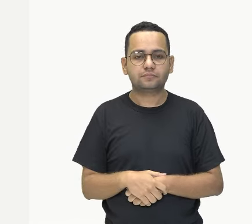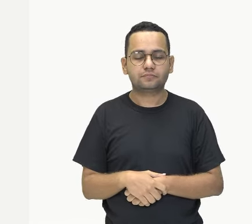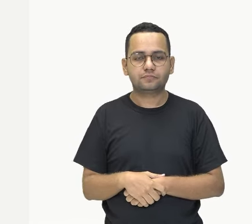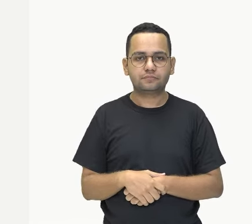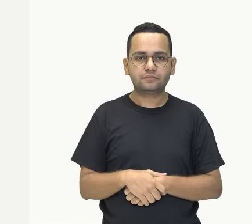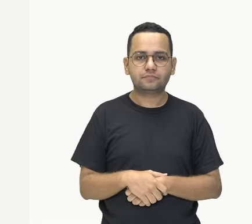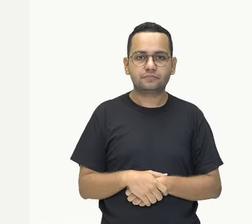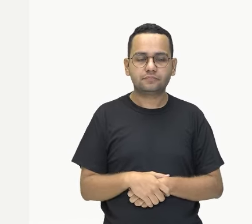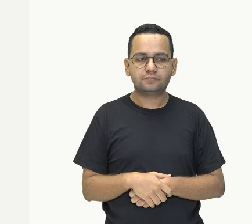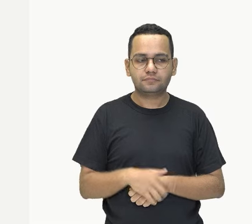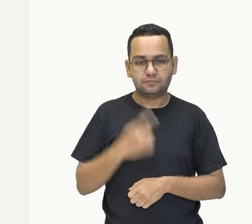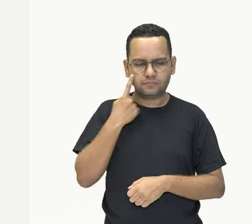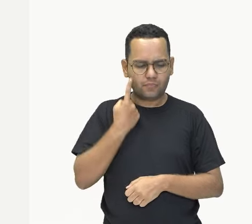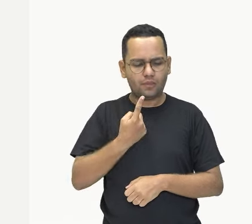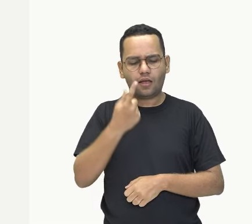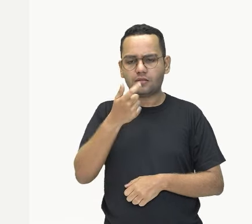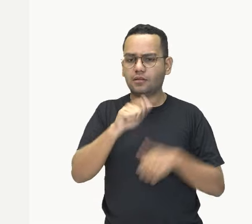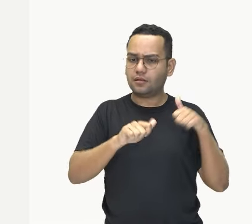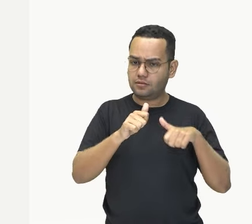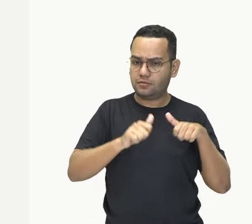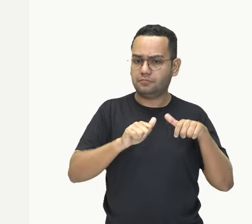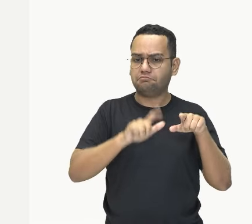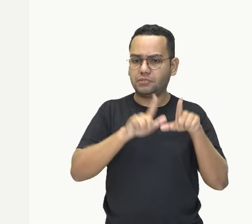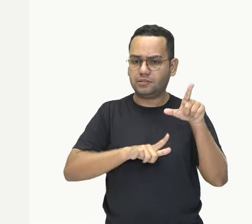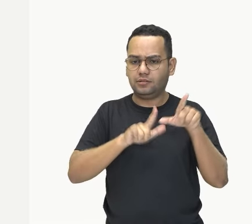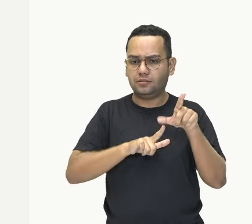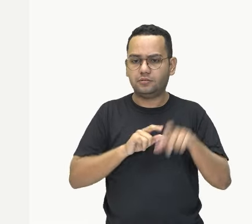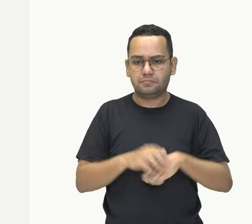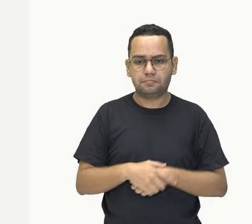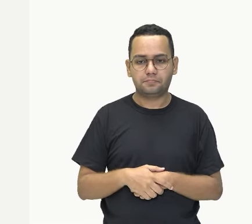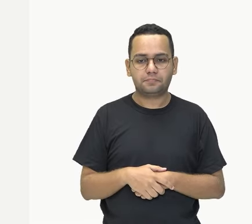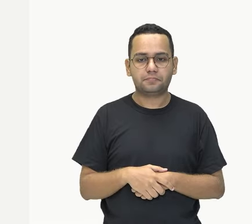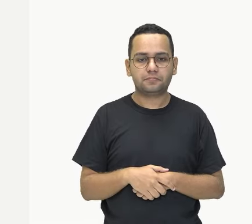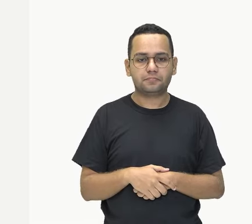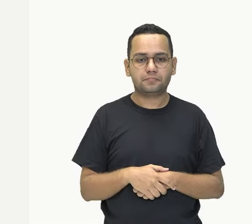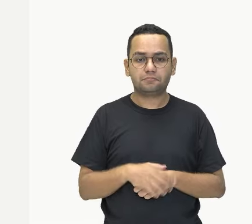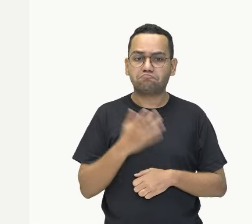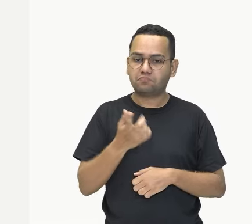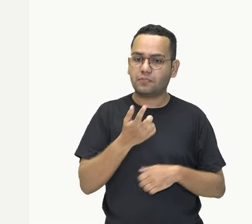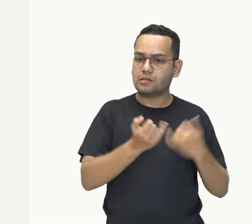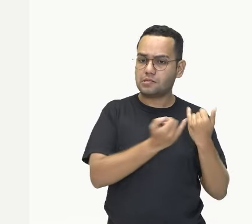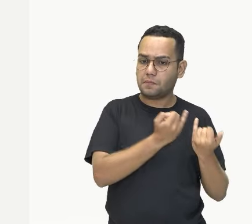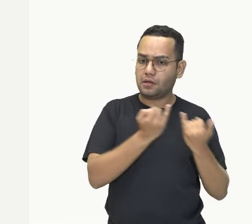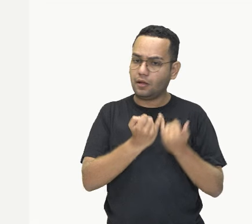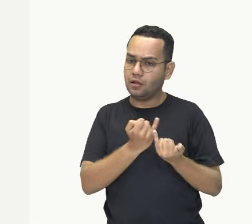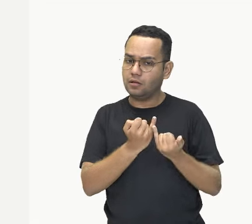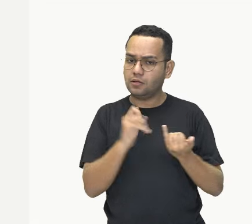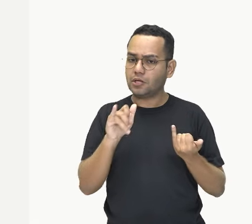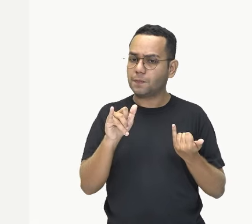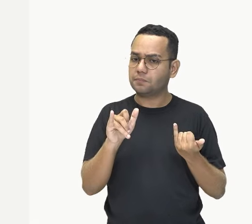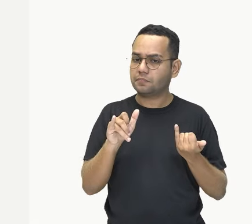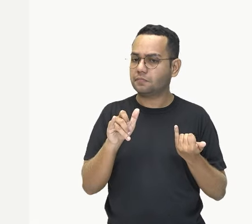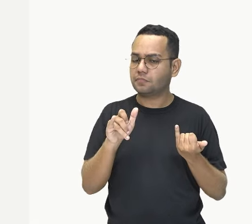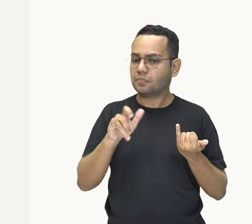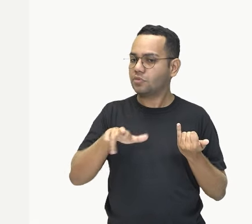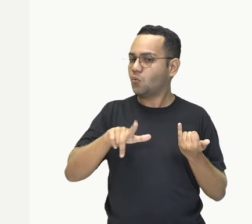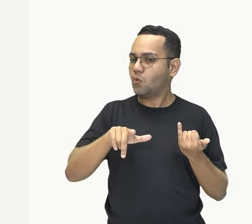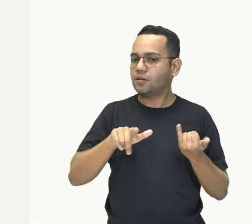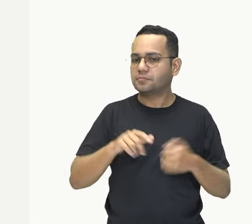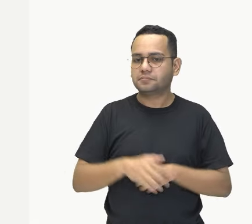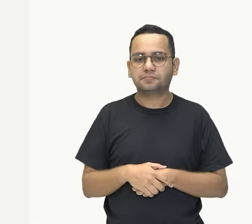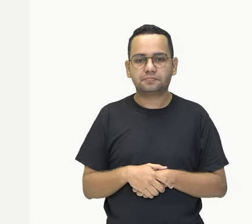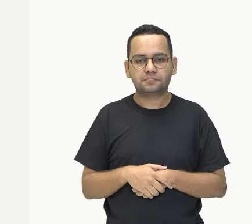Vamos aqui agora olhar para a parte literal. Olha, aqui é igual, mas o y não é. Então, eu